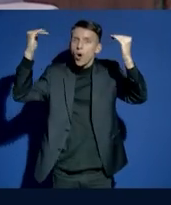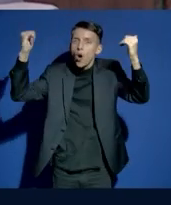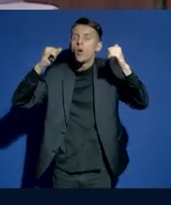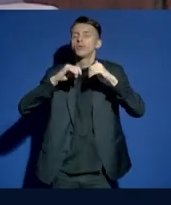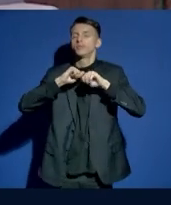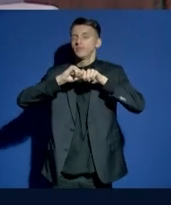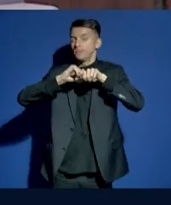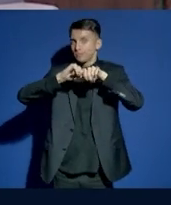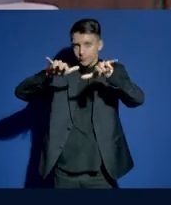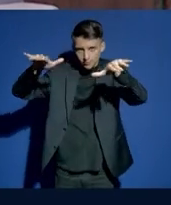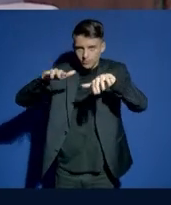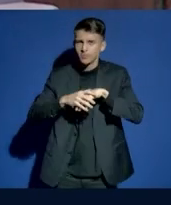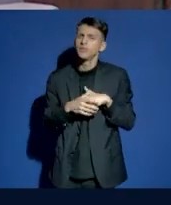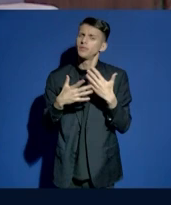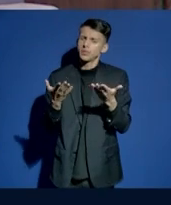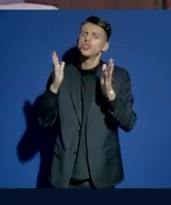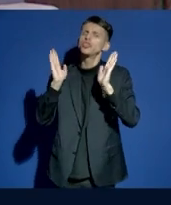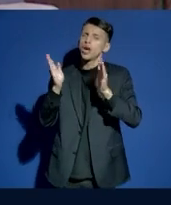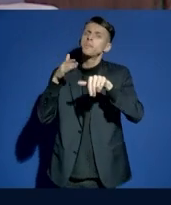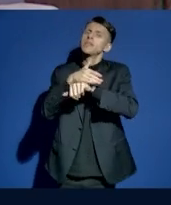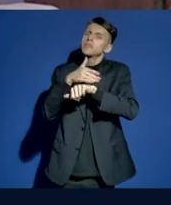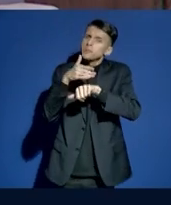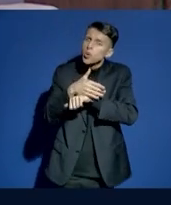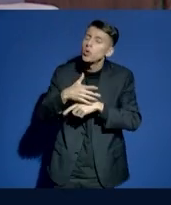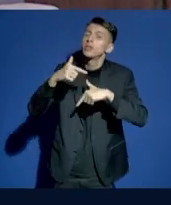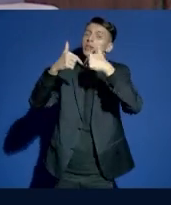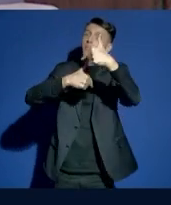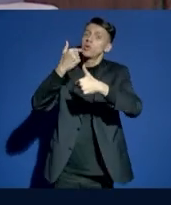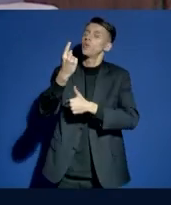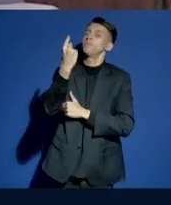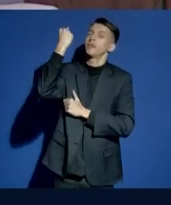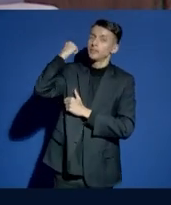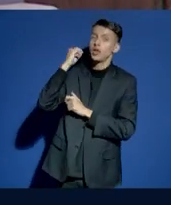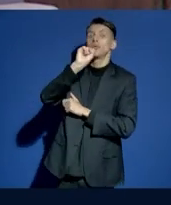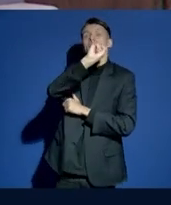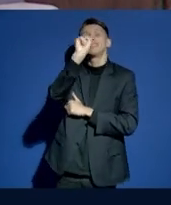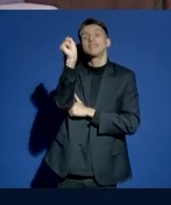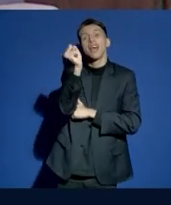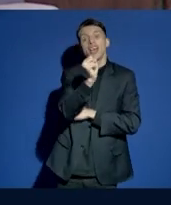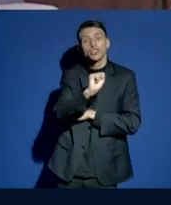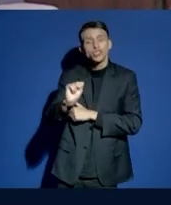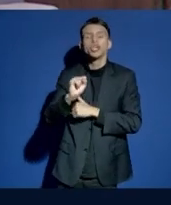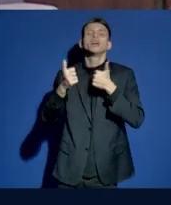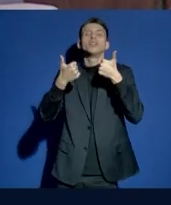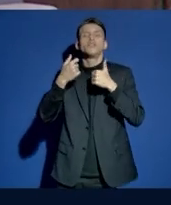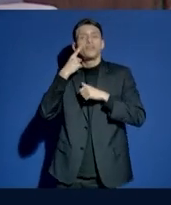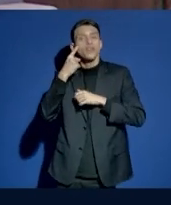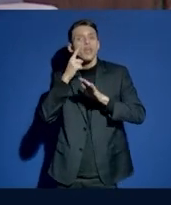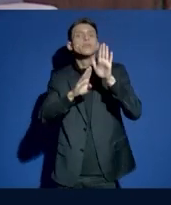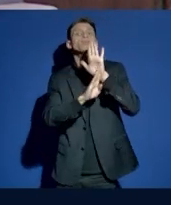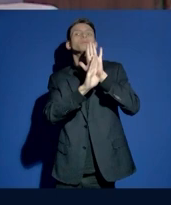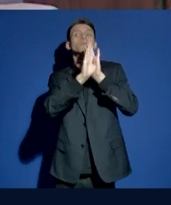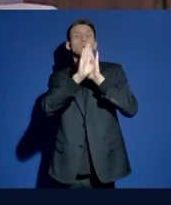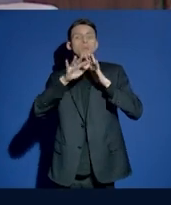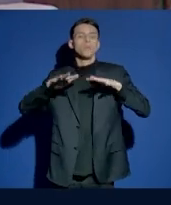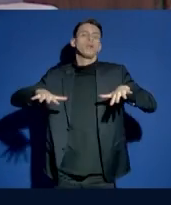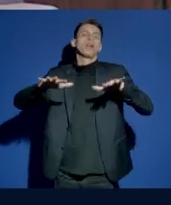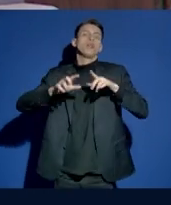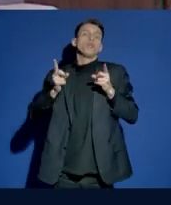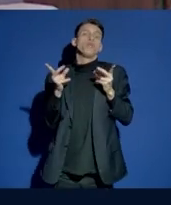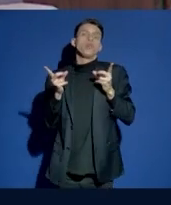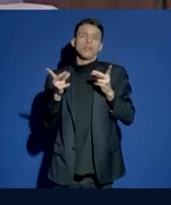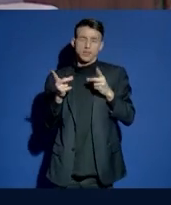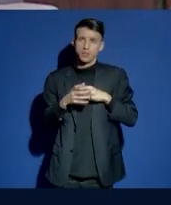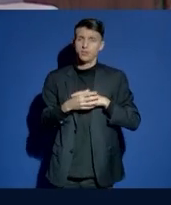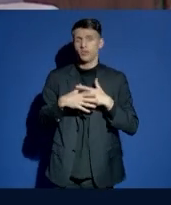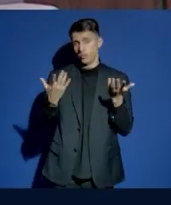tal, e você participou muito disso, lá atrás, que eu acho que foi um movimento de crescimento fantástico do mercado brasileiro. Hoje,